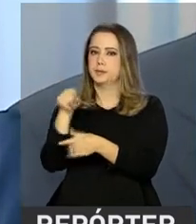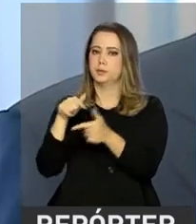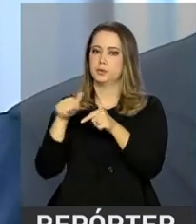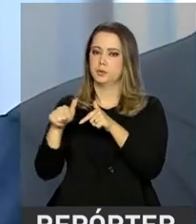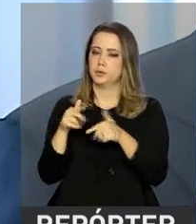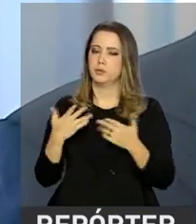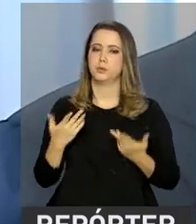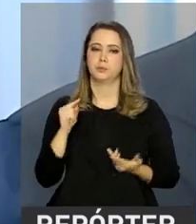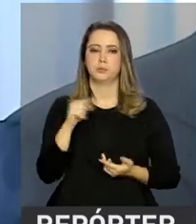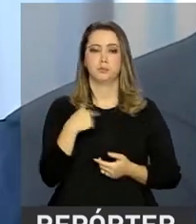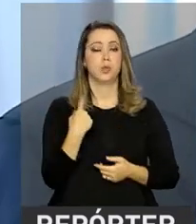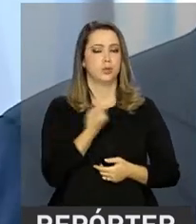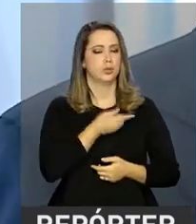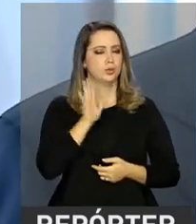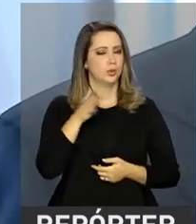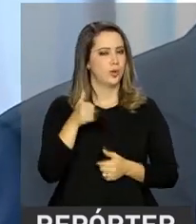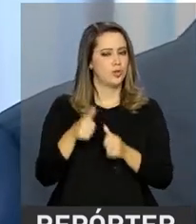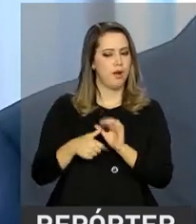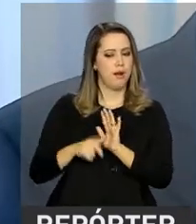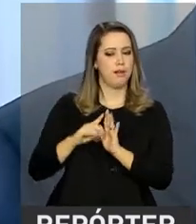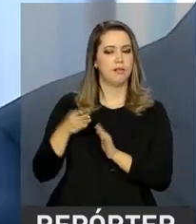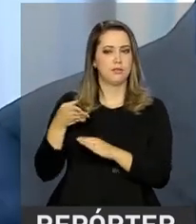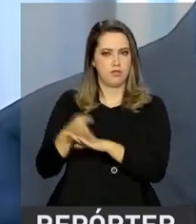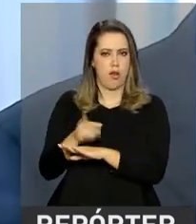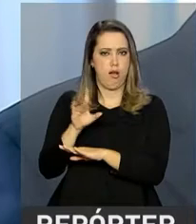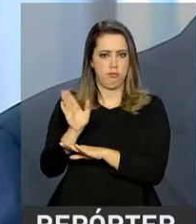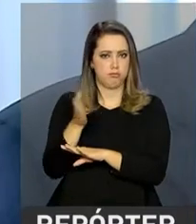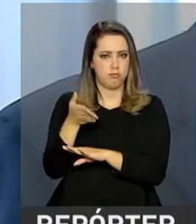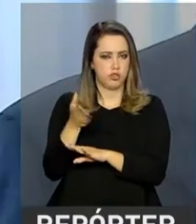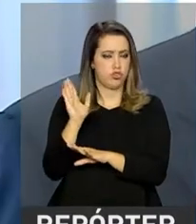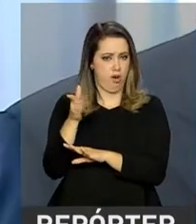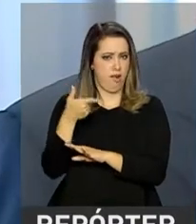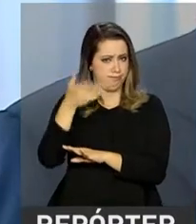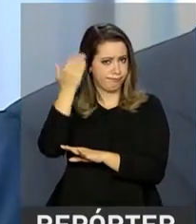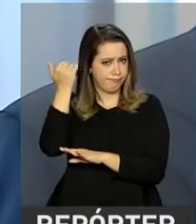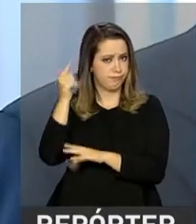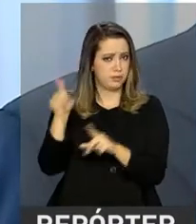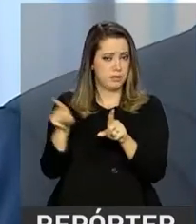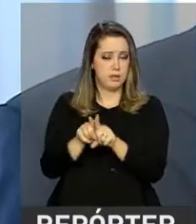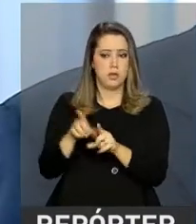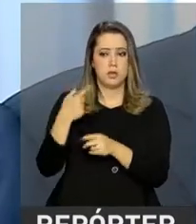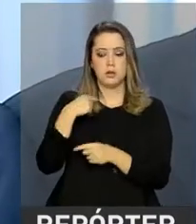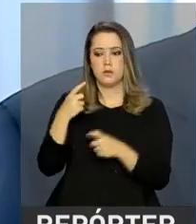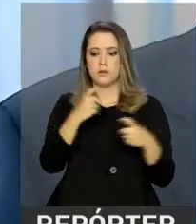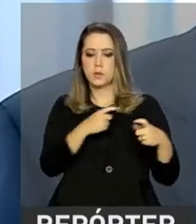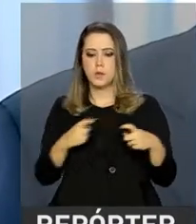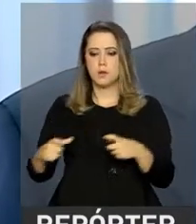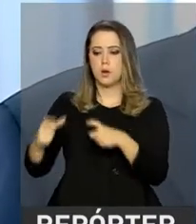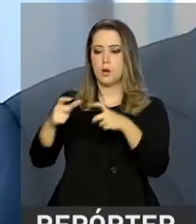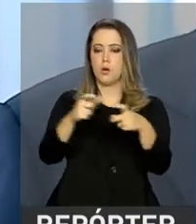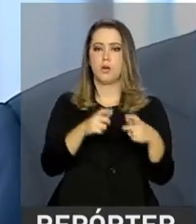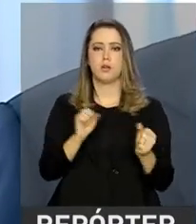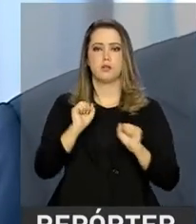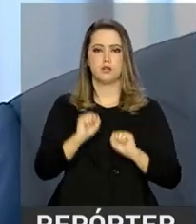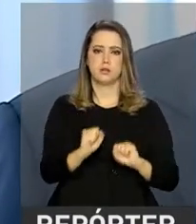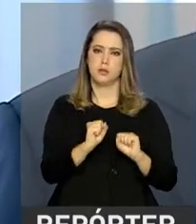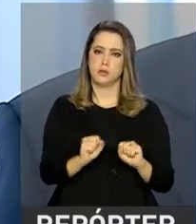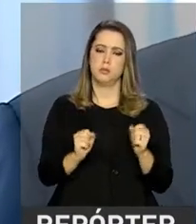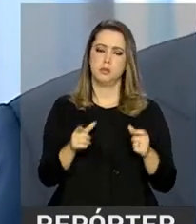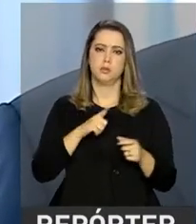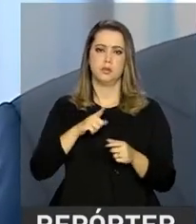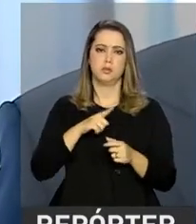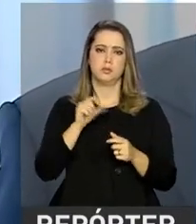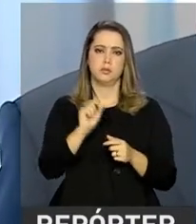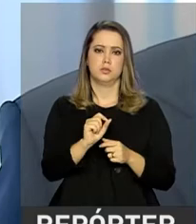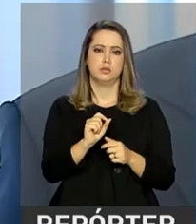lembrando que nós já estamos lá e que inclusive nós vamos fazer o reconhecimento de áreas para exatamente ter